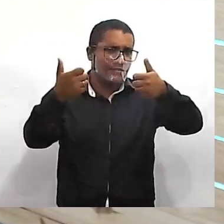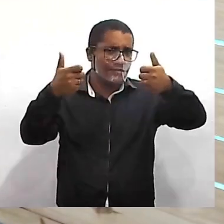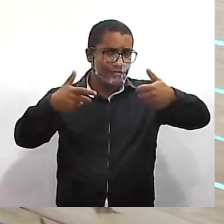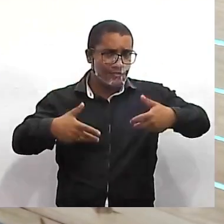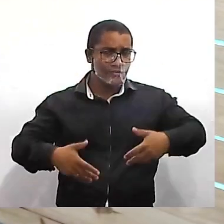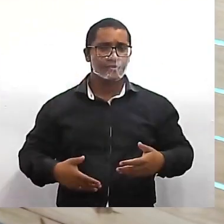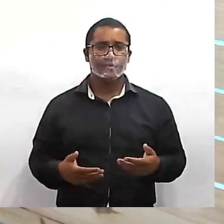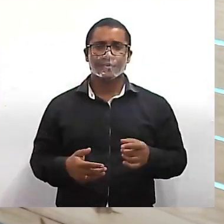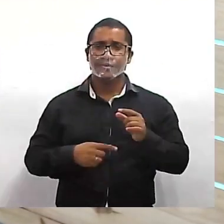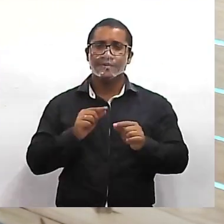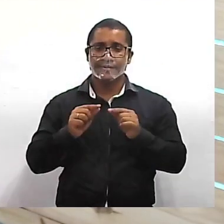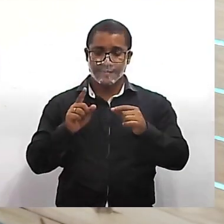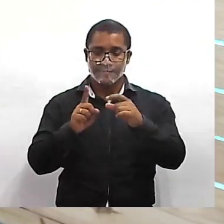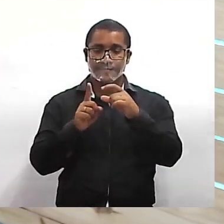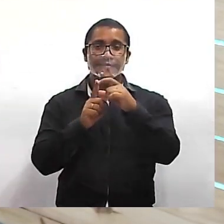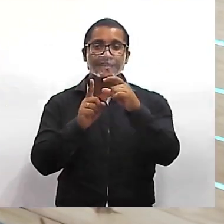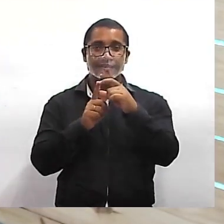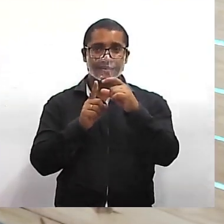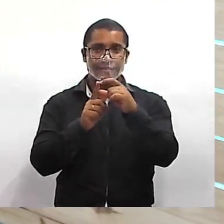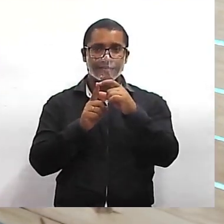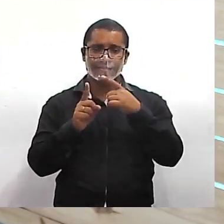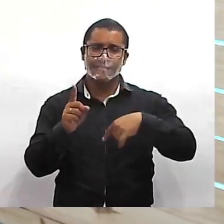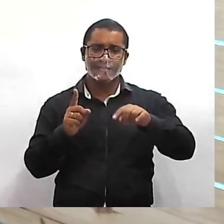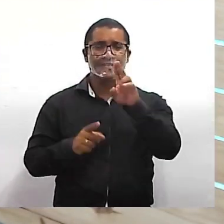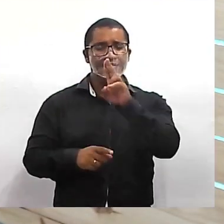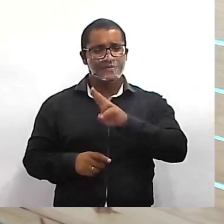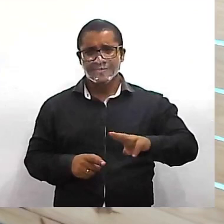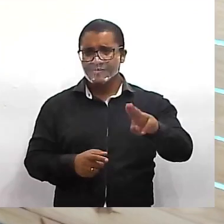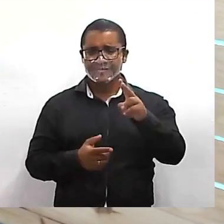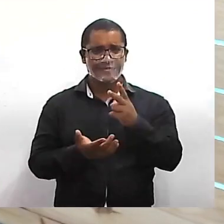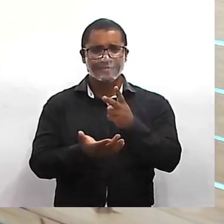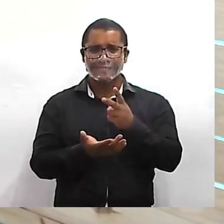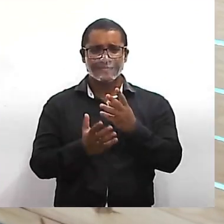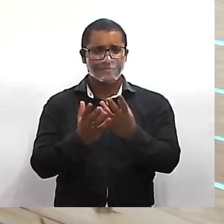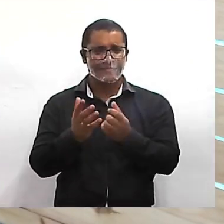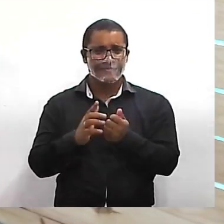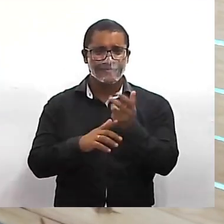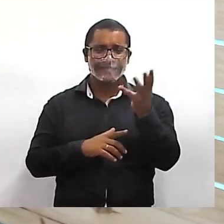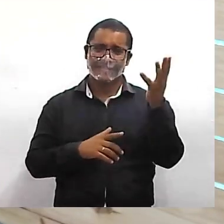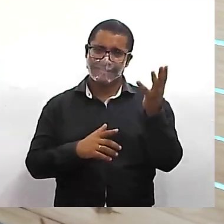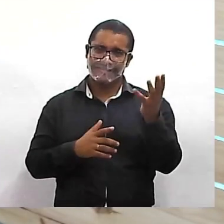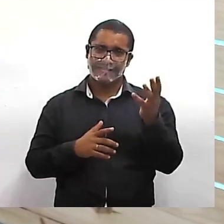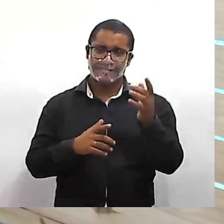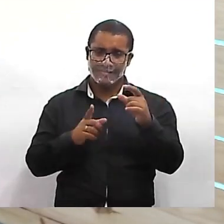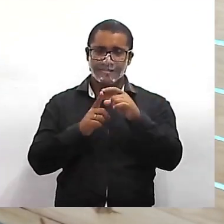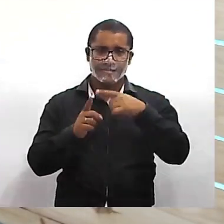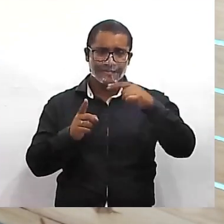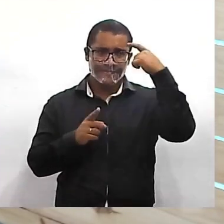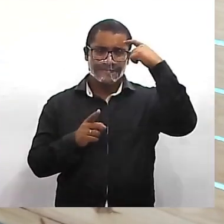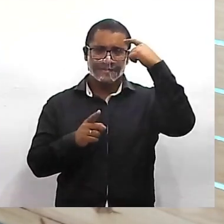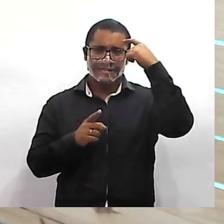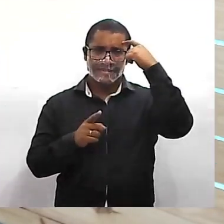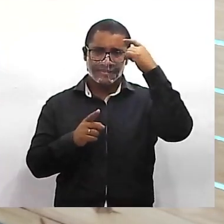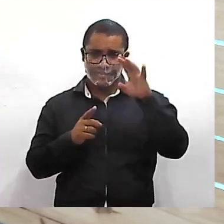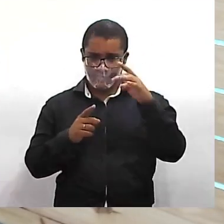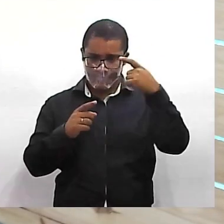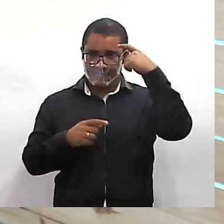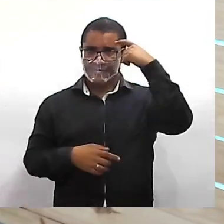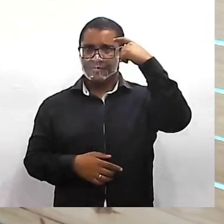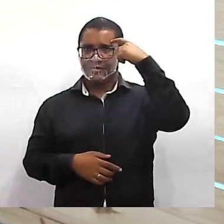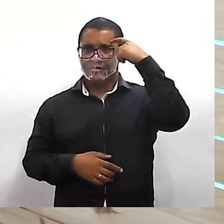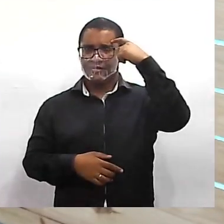um pouquinho sobre uma palavrinha que a gente está utilizando muito. E, na verdade, a gente devia pensar nela todo o tempo. Não só pensar,